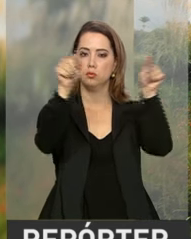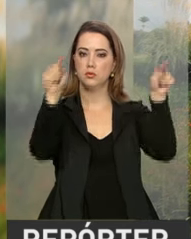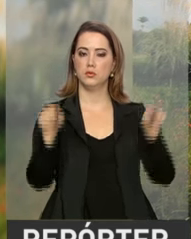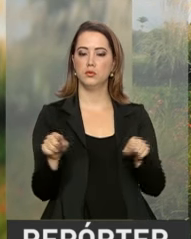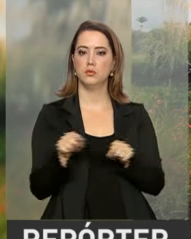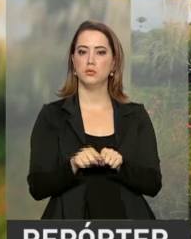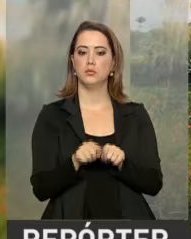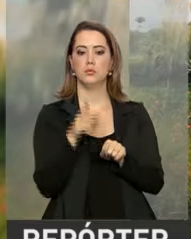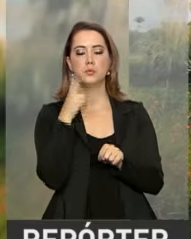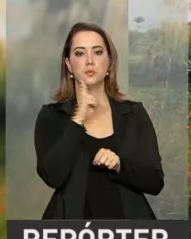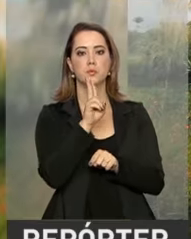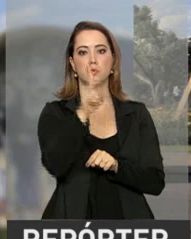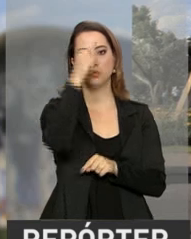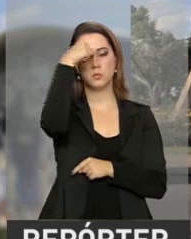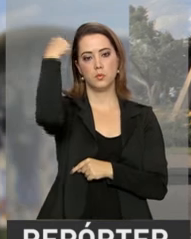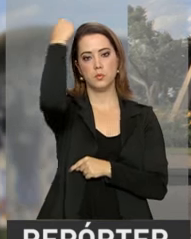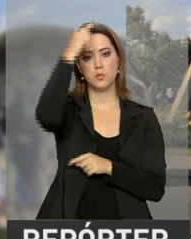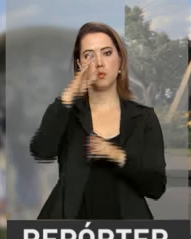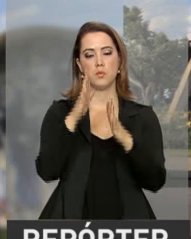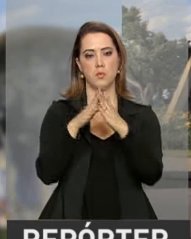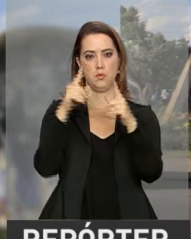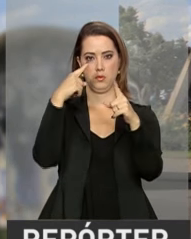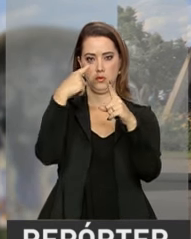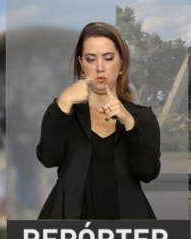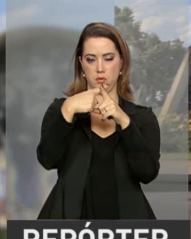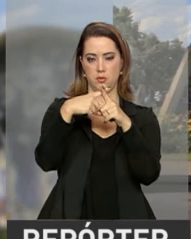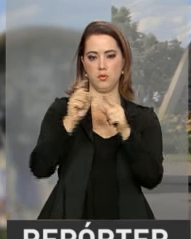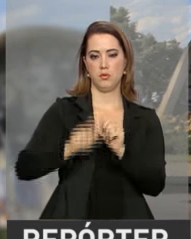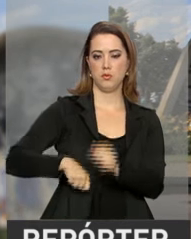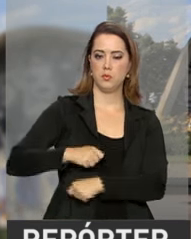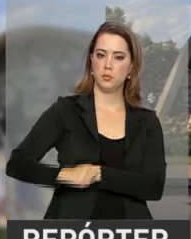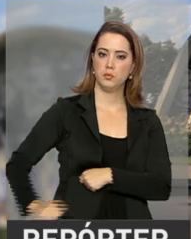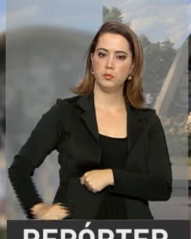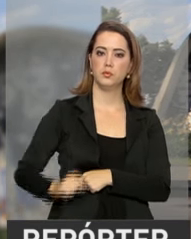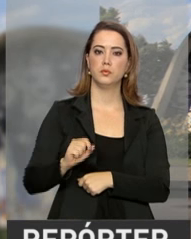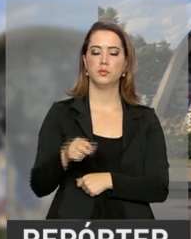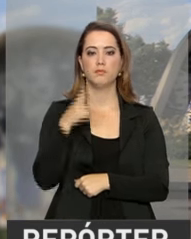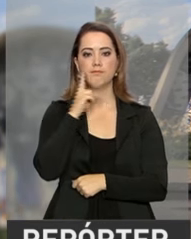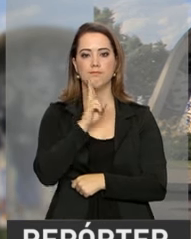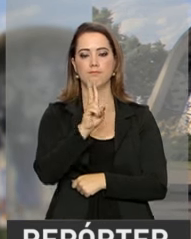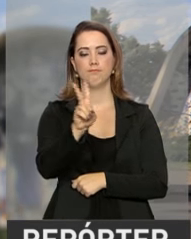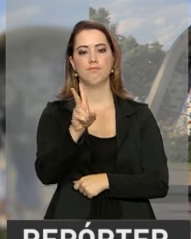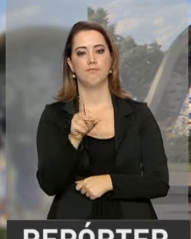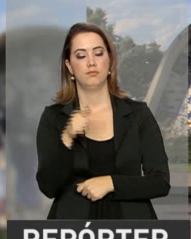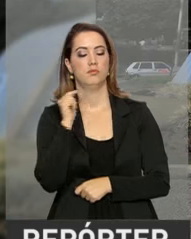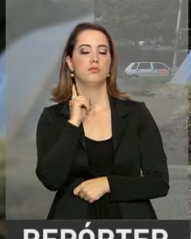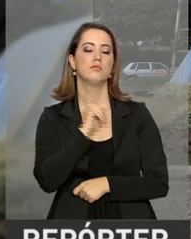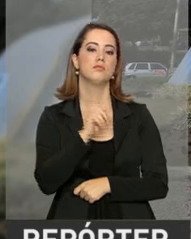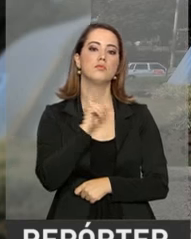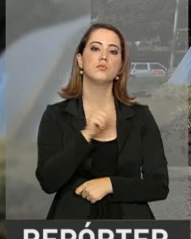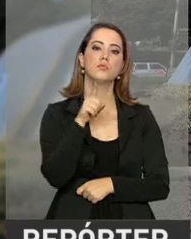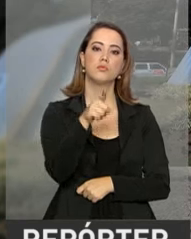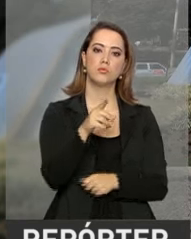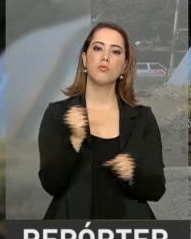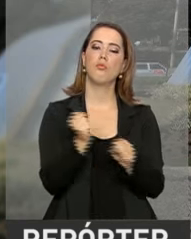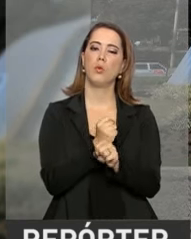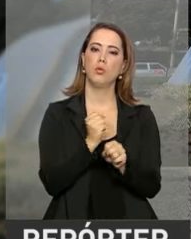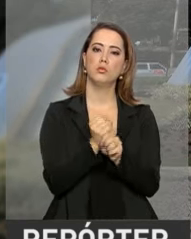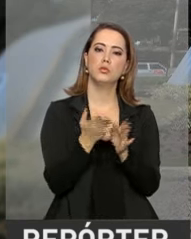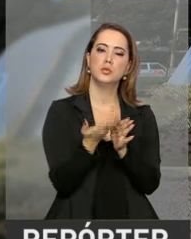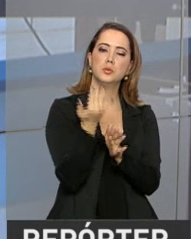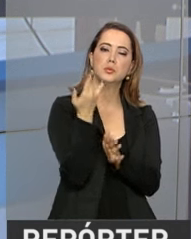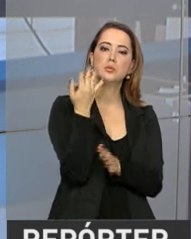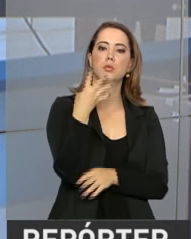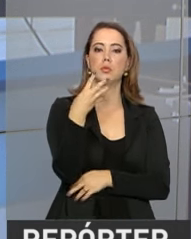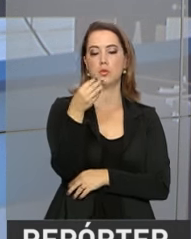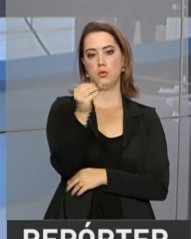São Francisco de Assis, que é um dos principais cartões postais de Minas Gerais. O conjunto arquitetônico foi construído nos